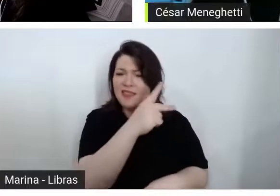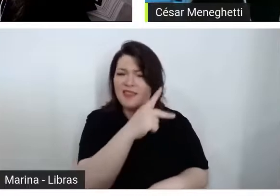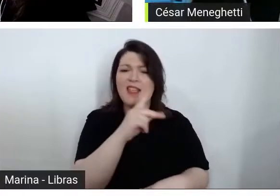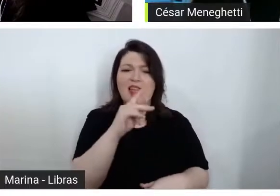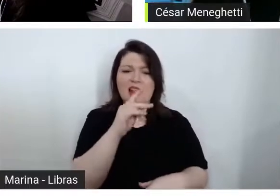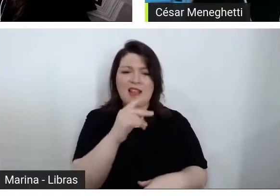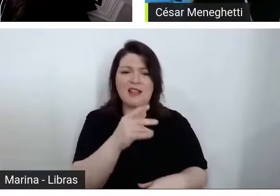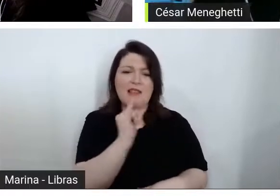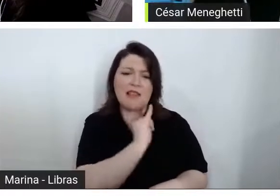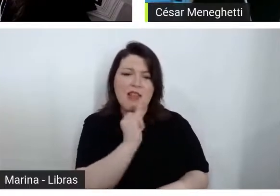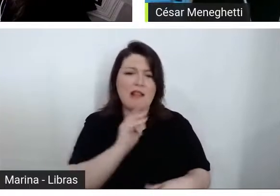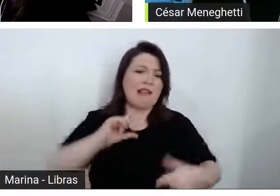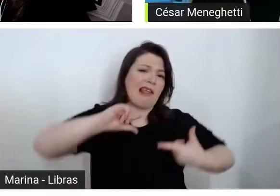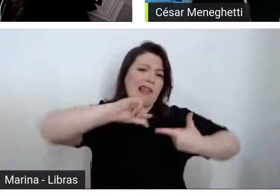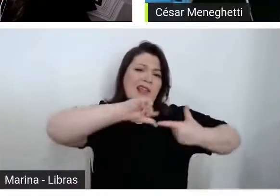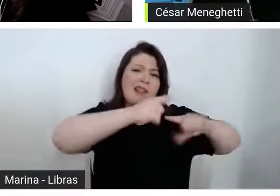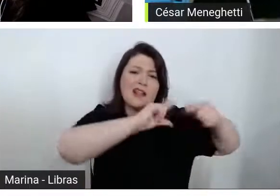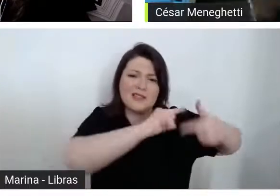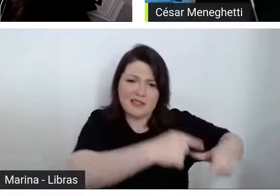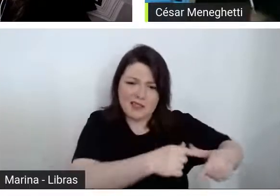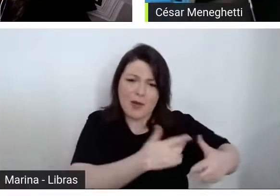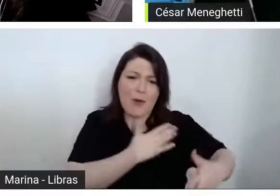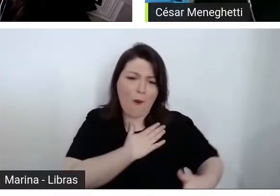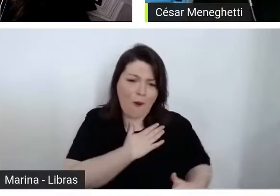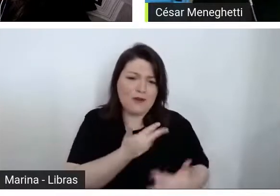eles tinham